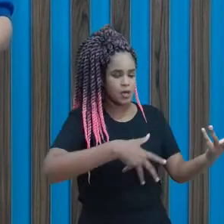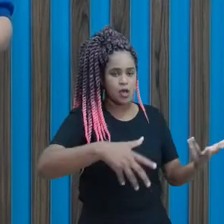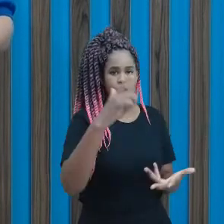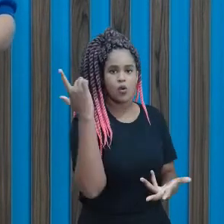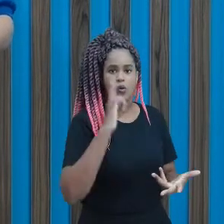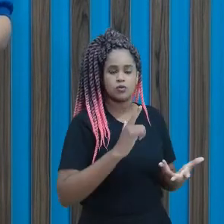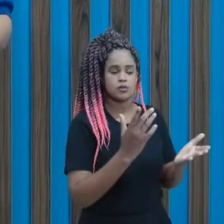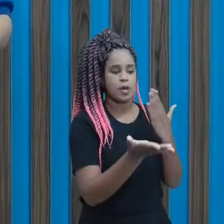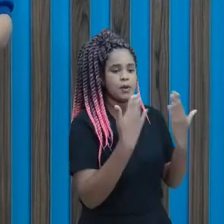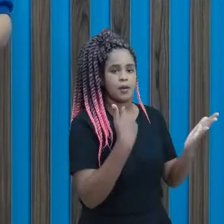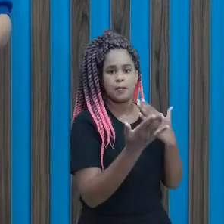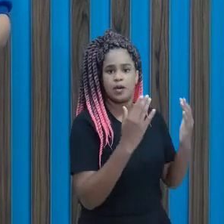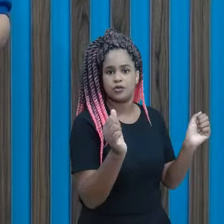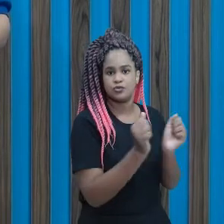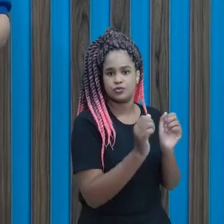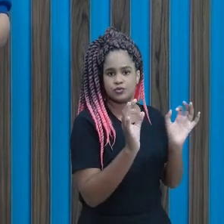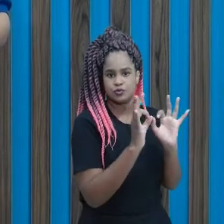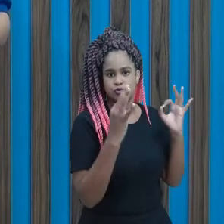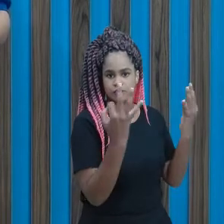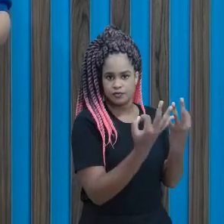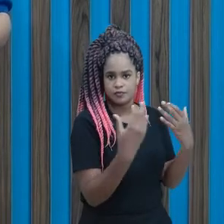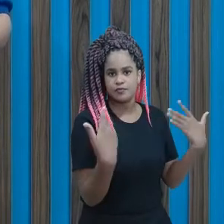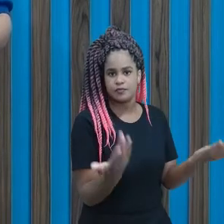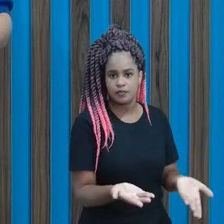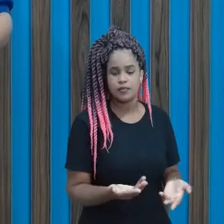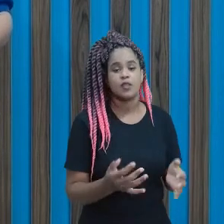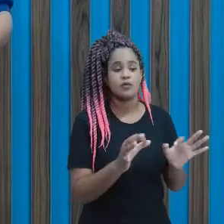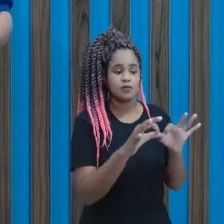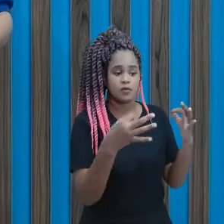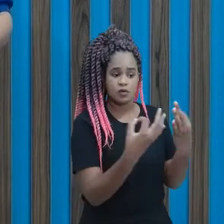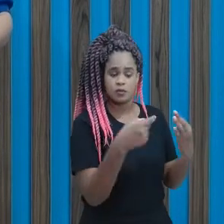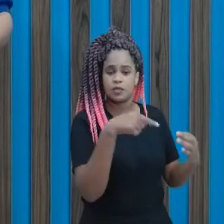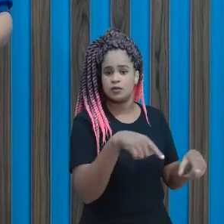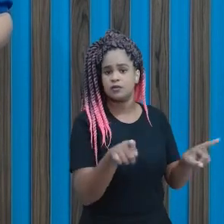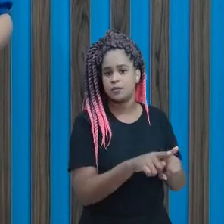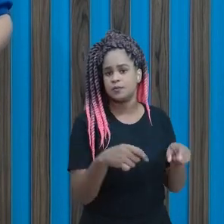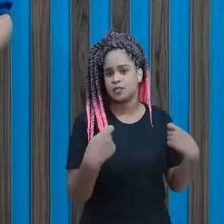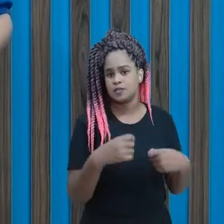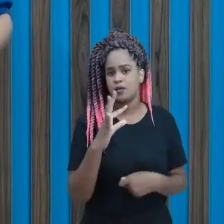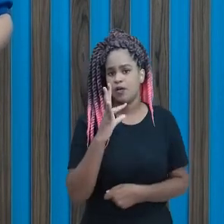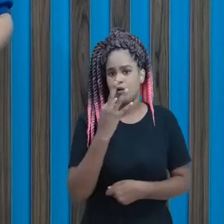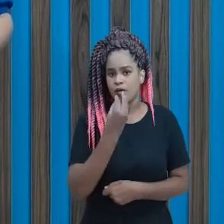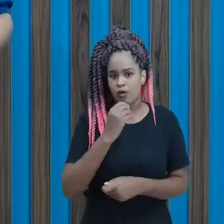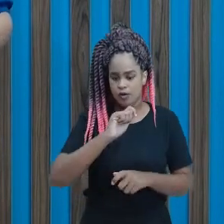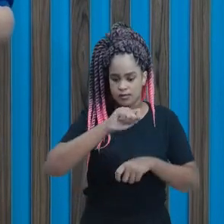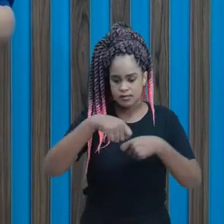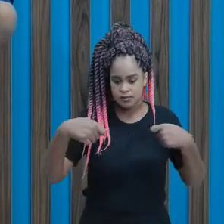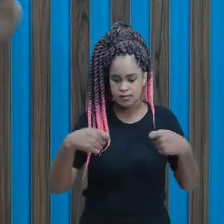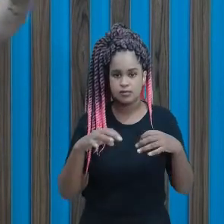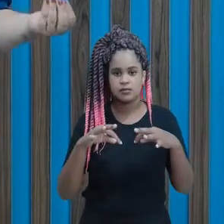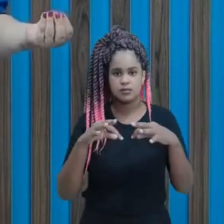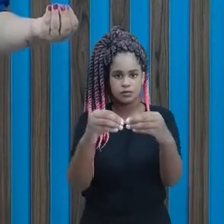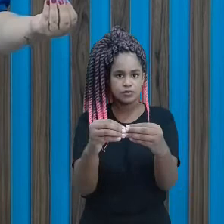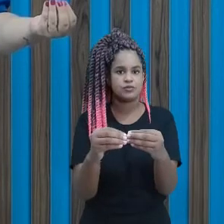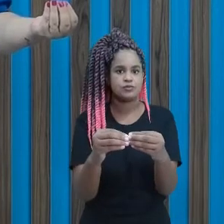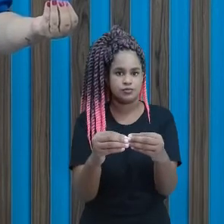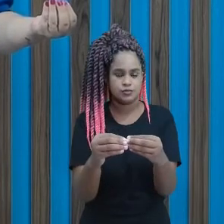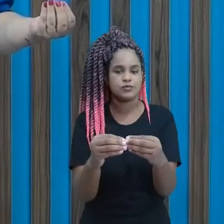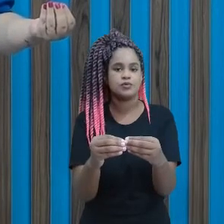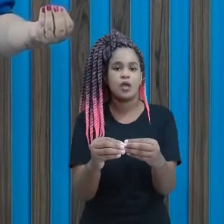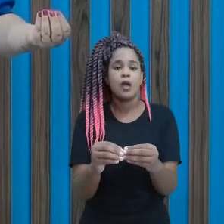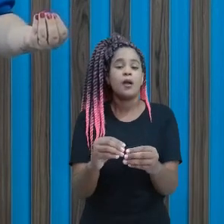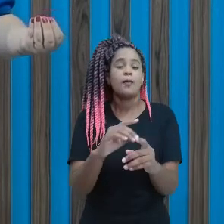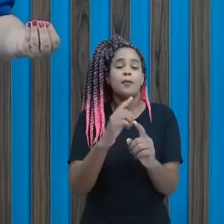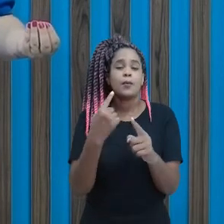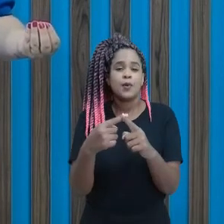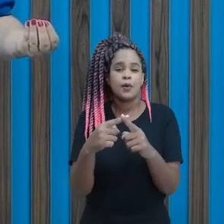ter esse diálogo com a família. Então, a família precisa também ter conhecimento desses sinais, para a escola não estar ensinando de um